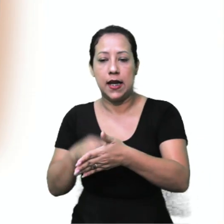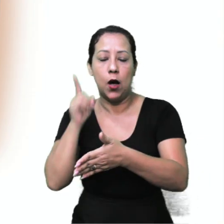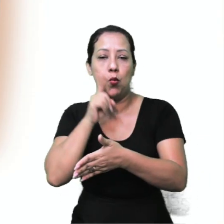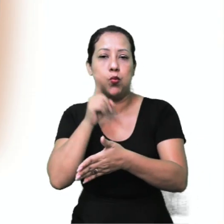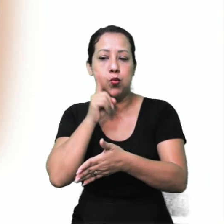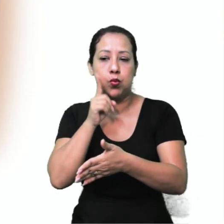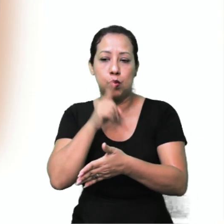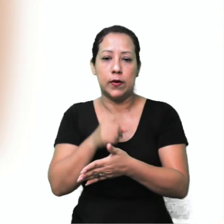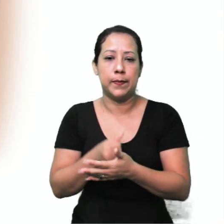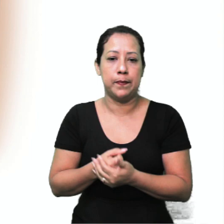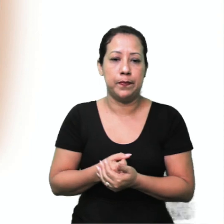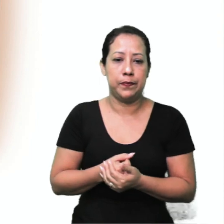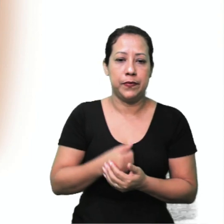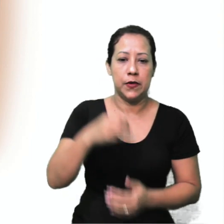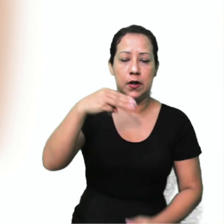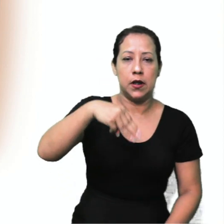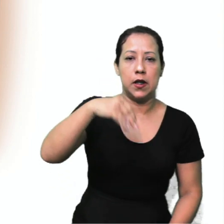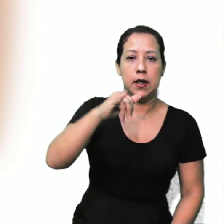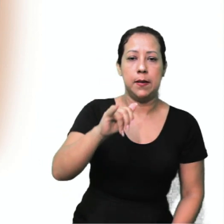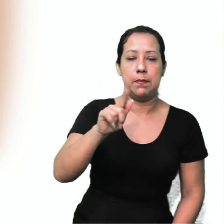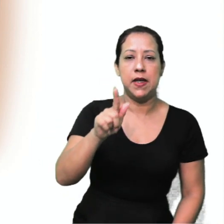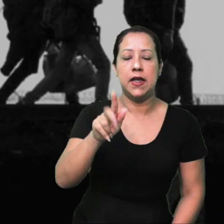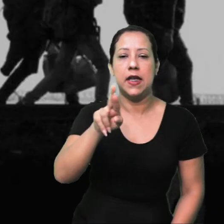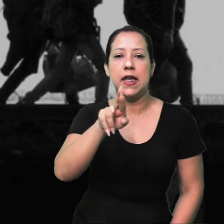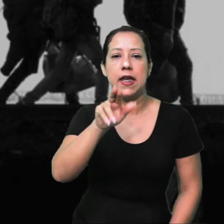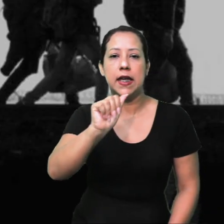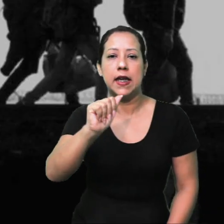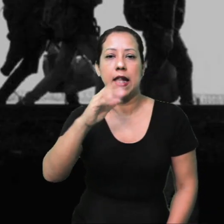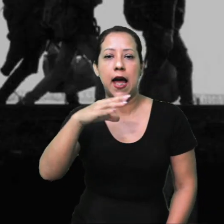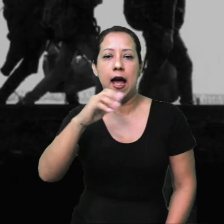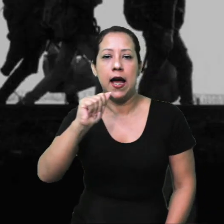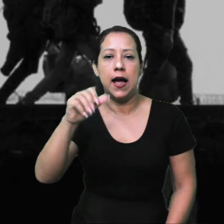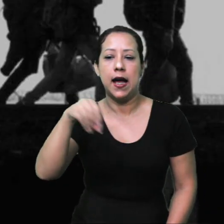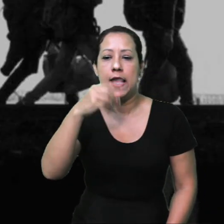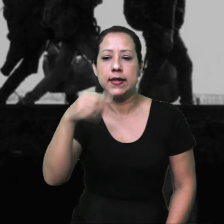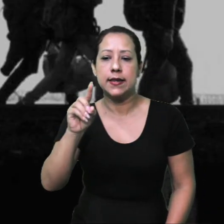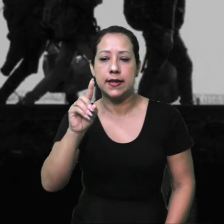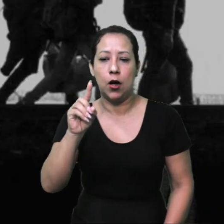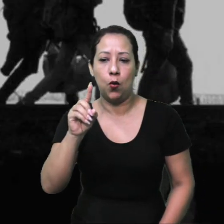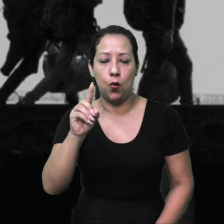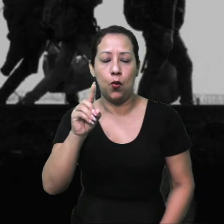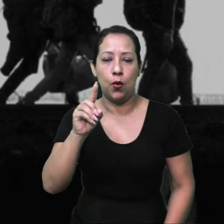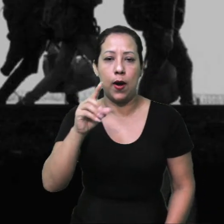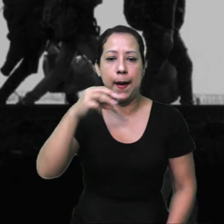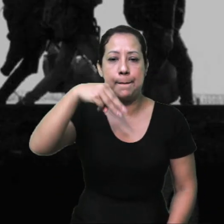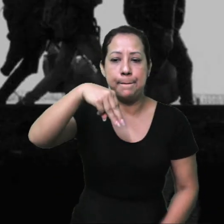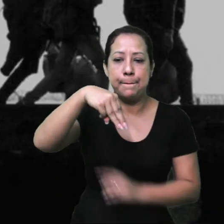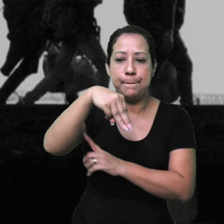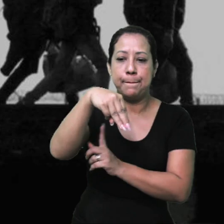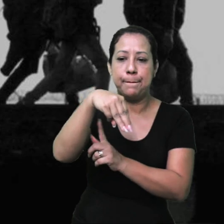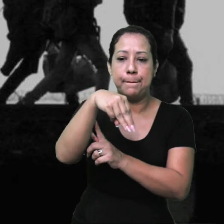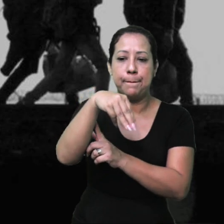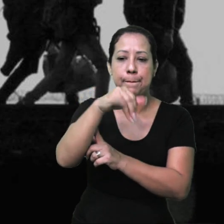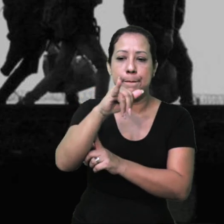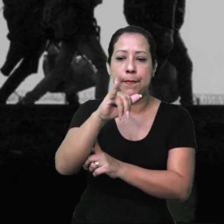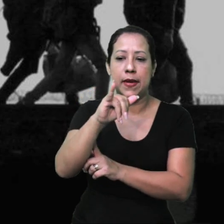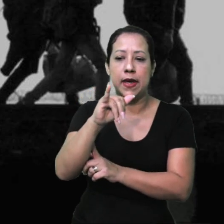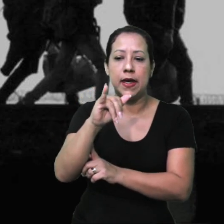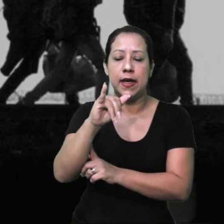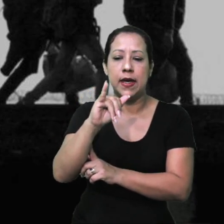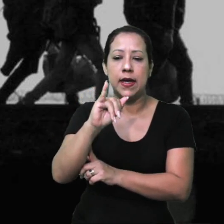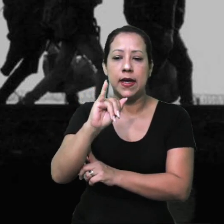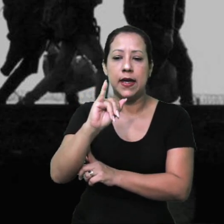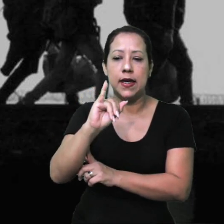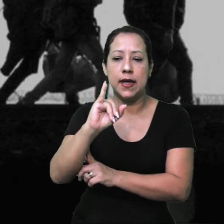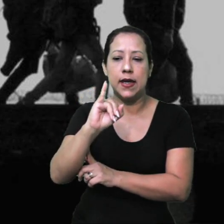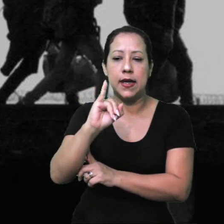conceito? Migração é esse... Não, pode ficar aqui mesmo, tá? Deixa lá a tela original. Ó. Migração é esse movimento que você está vendo aí na